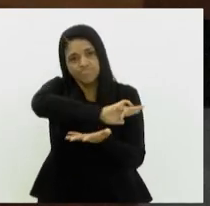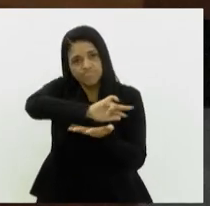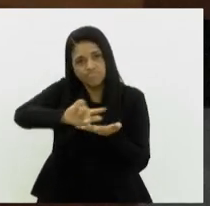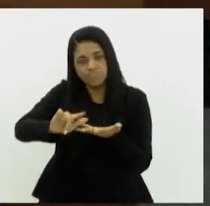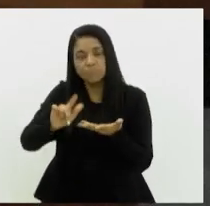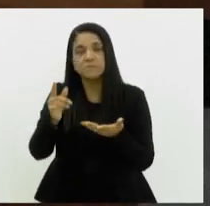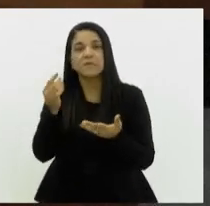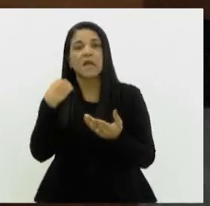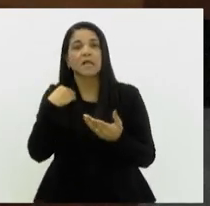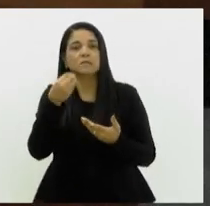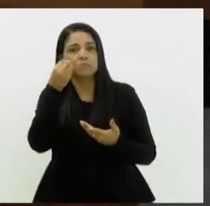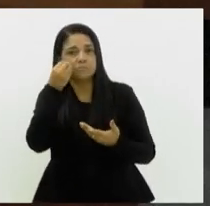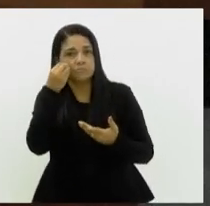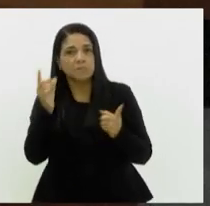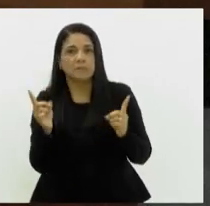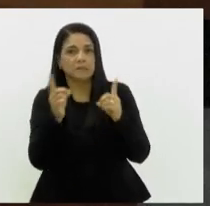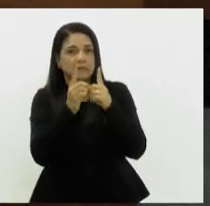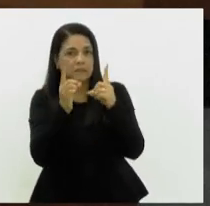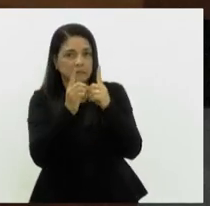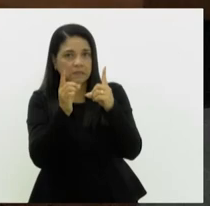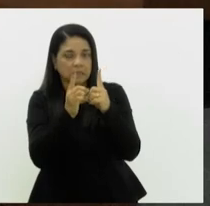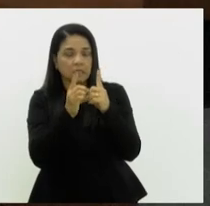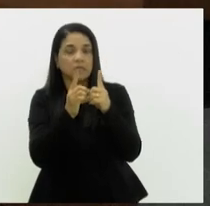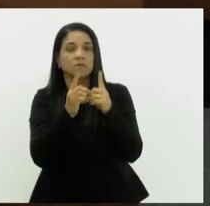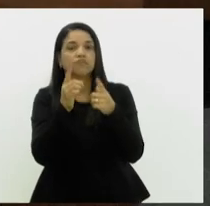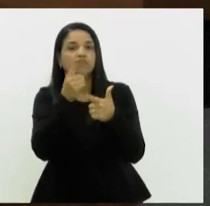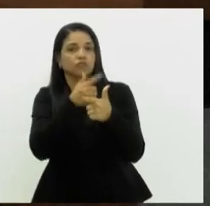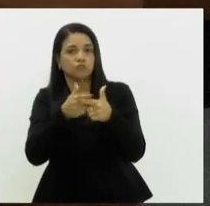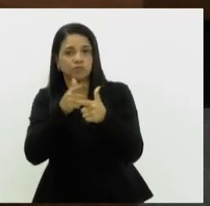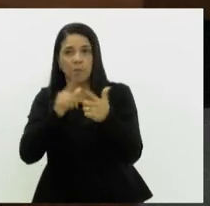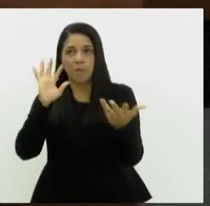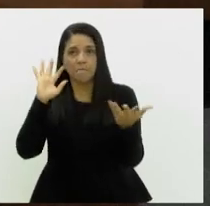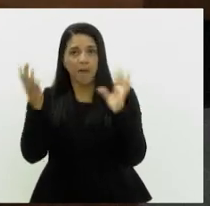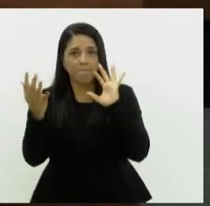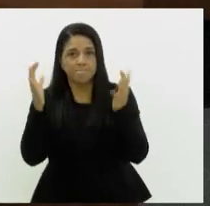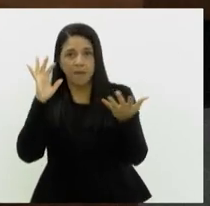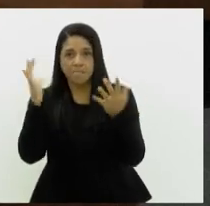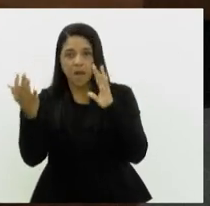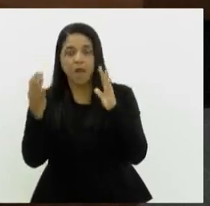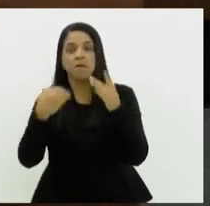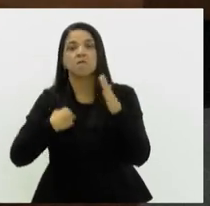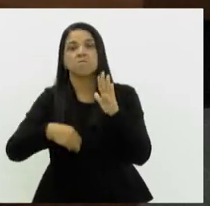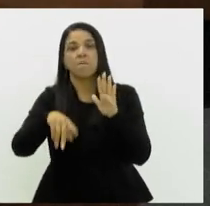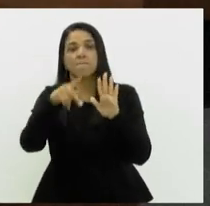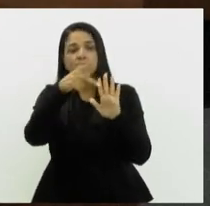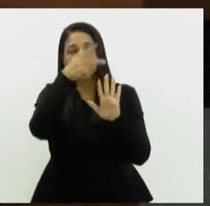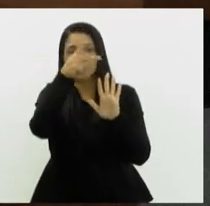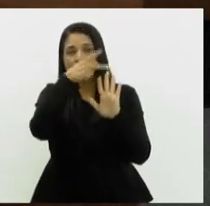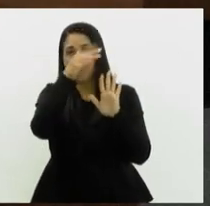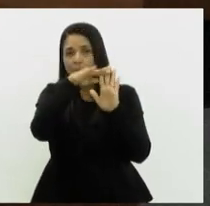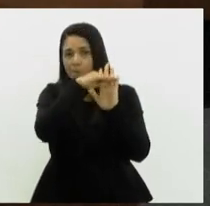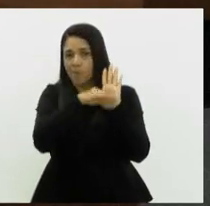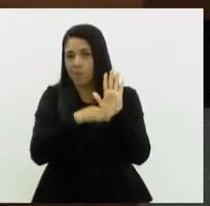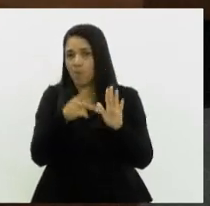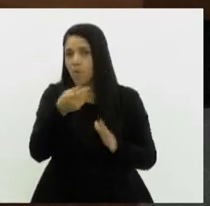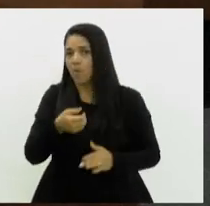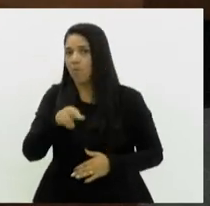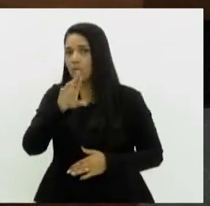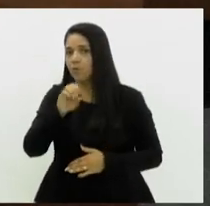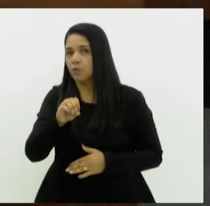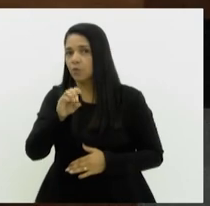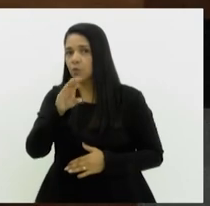às demandas e nos adequarmos com protocolos específicos para esses novos sistemas de chuva